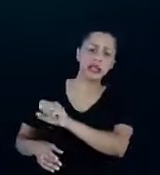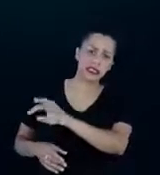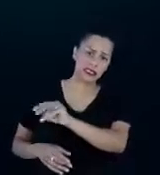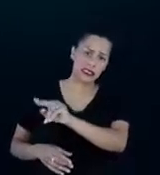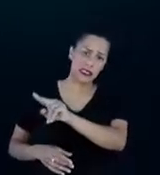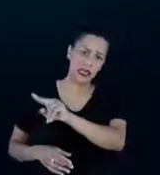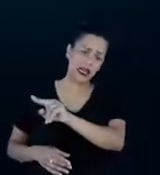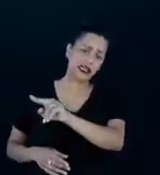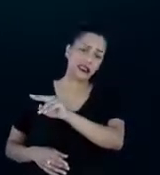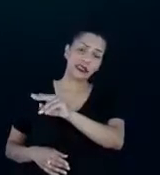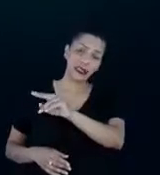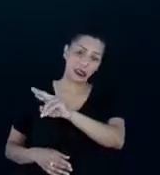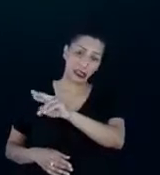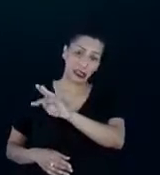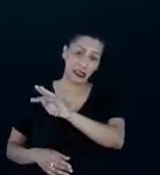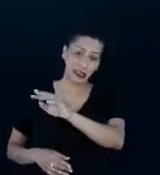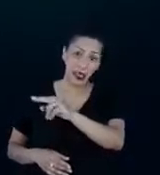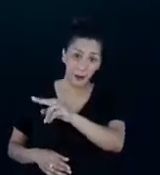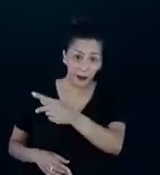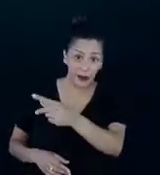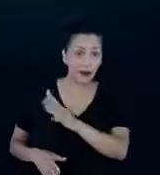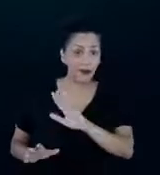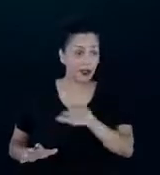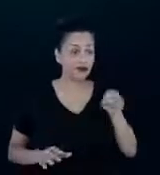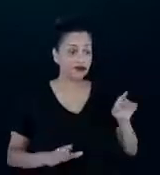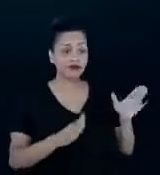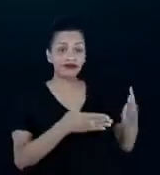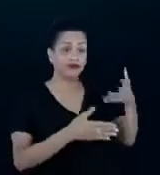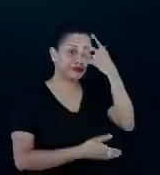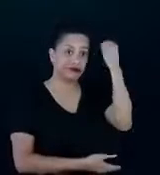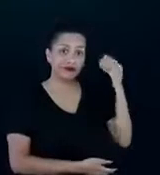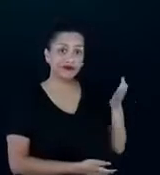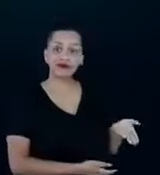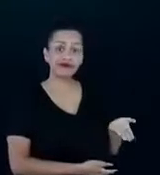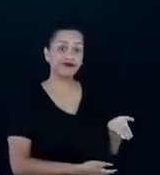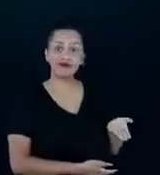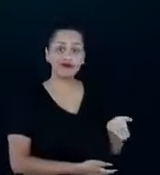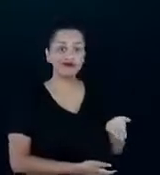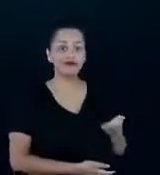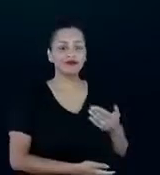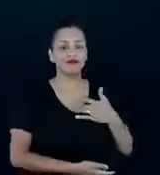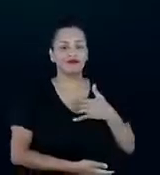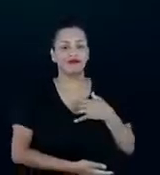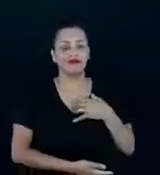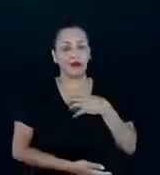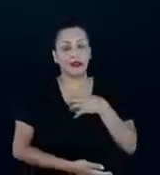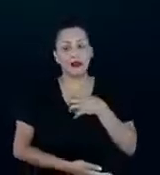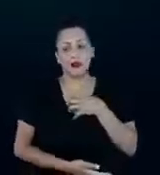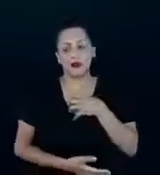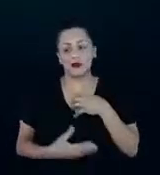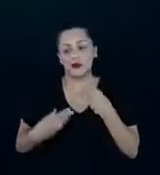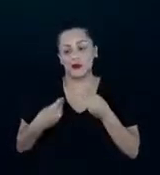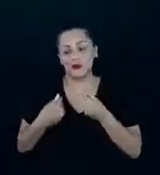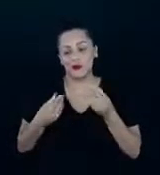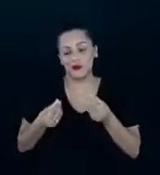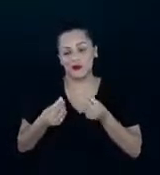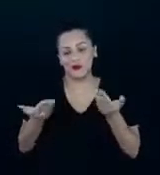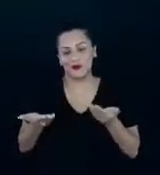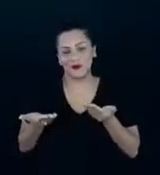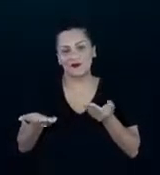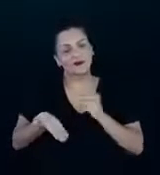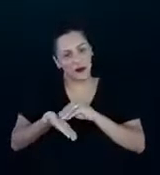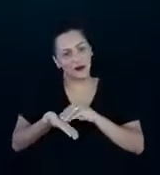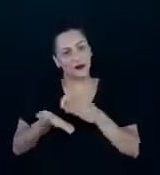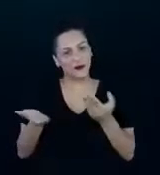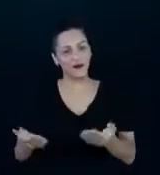que talvez um pouco de destaque, mas esquecer os ICTs doeu na alma, nós ficamos sensíveis com isso. Bem, outra